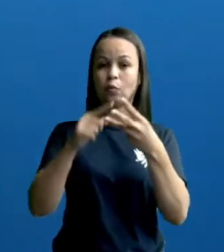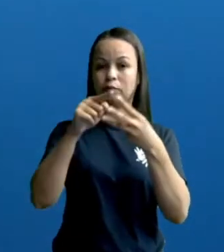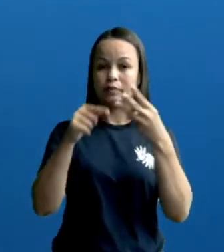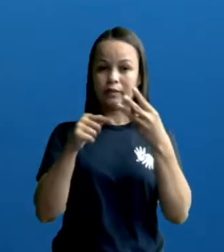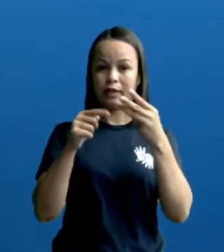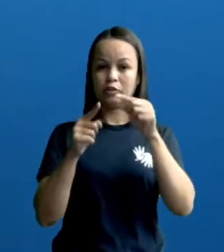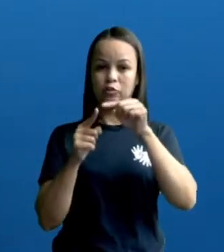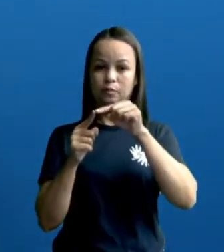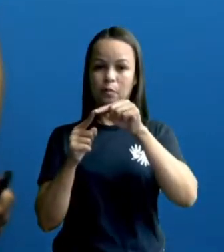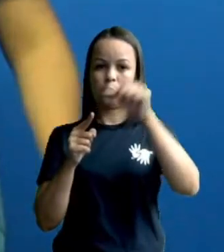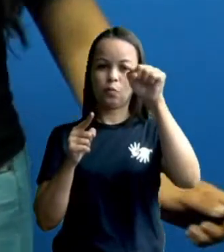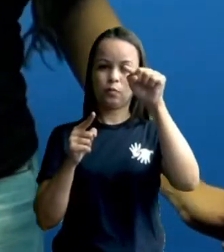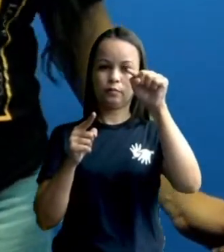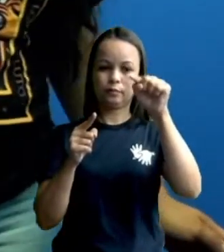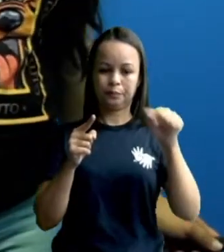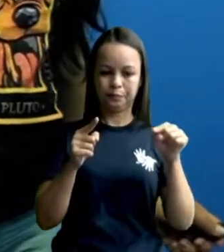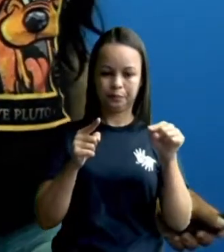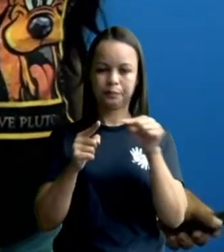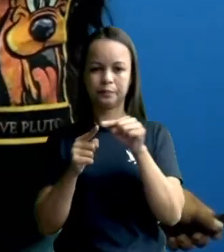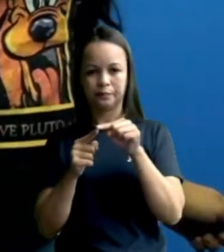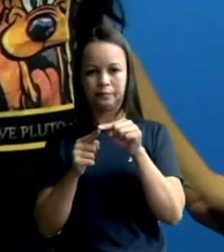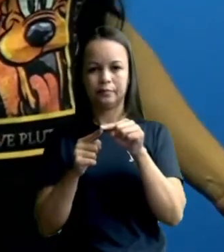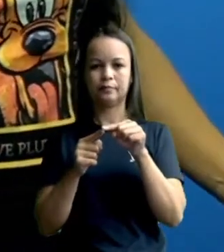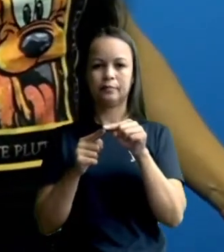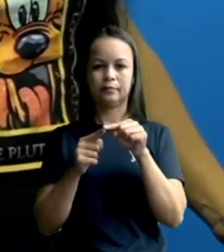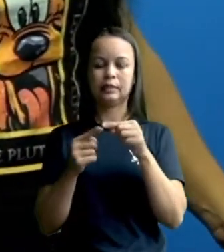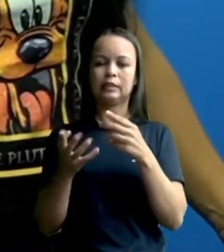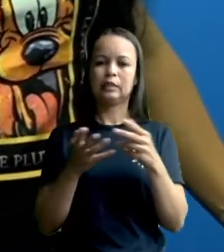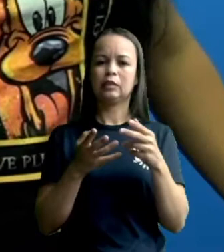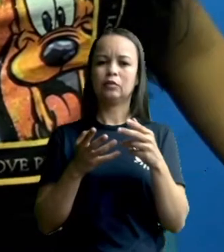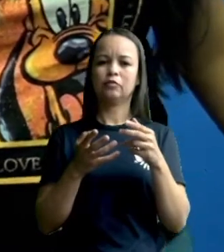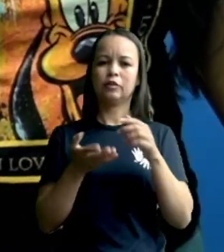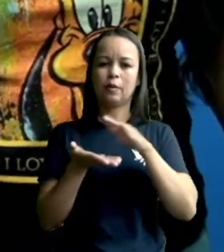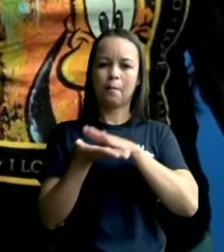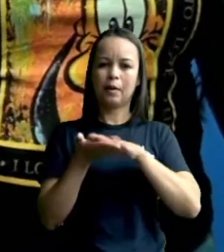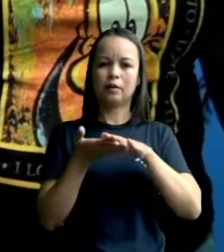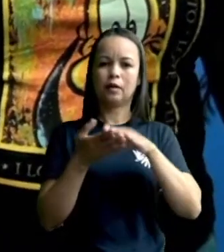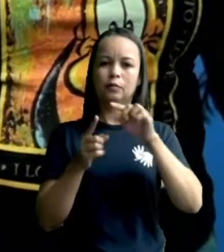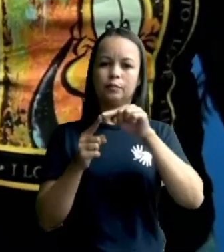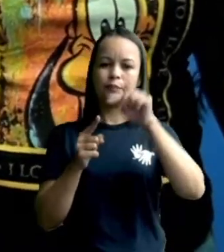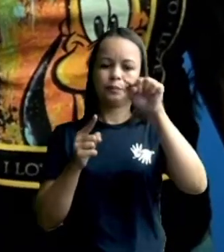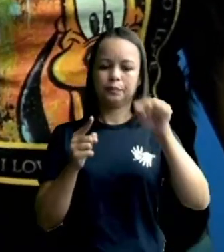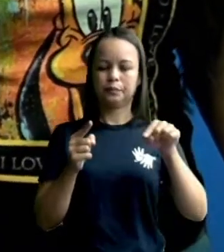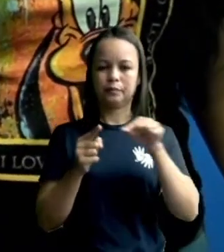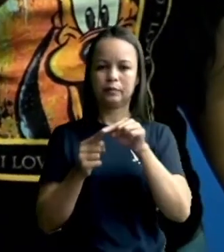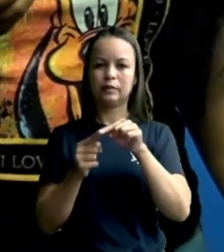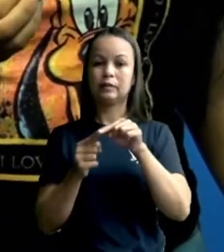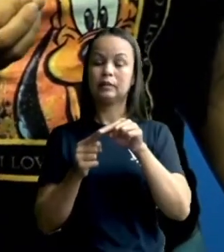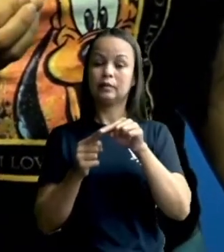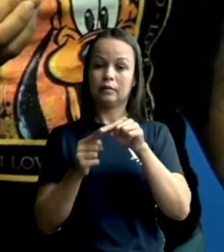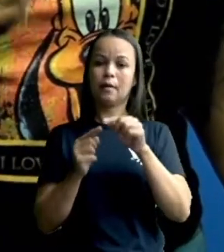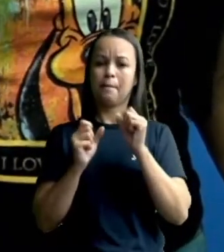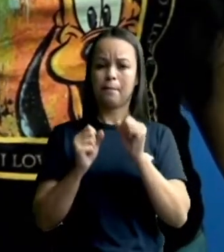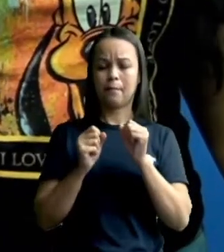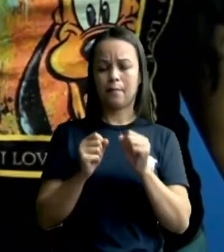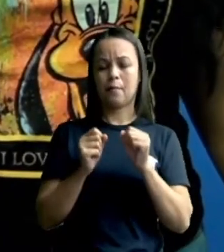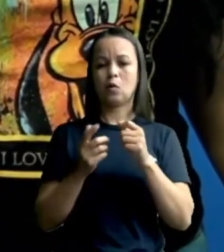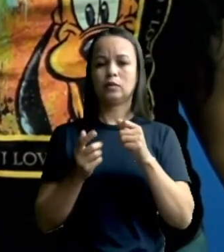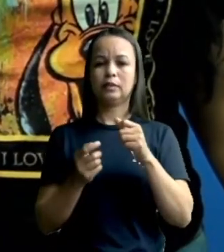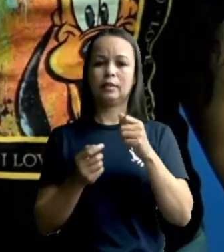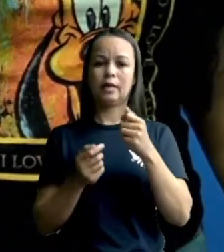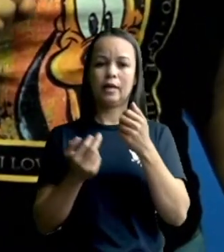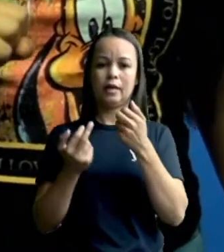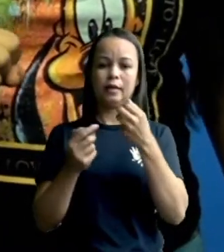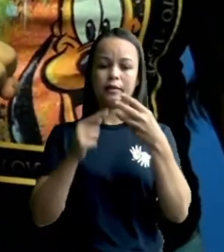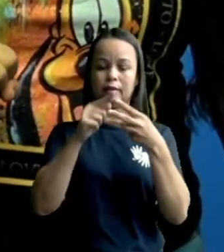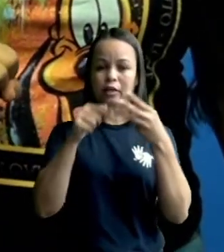lados, tá certo? É uma figura plana com 3 lados. Esses lados, eles podem ser iguais, os 3